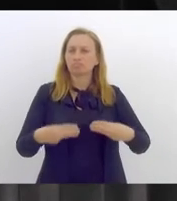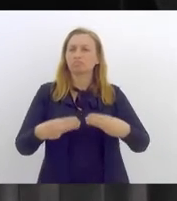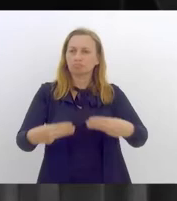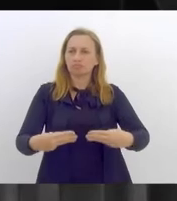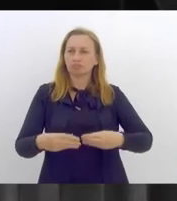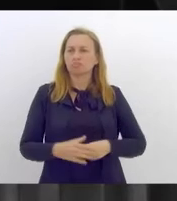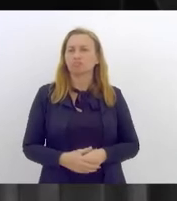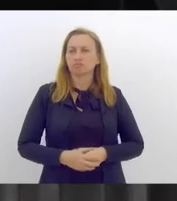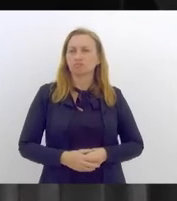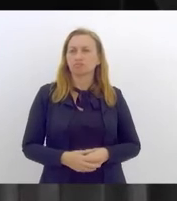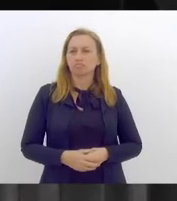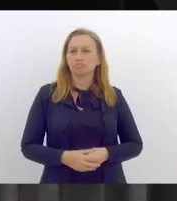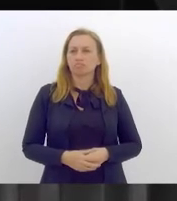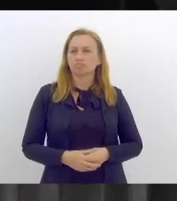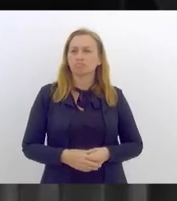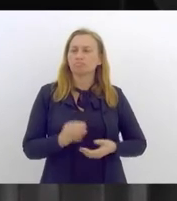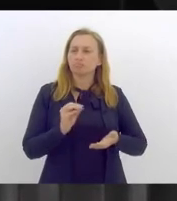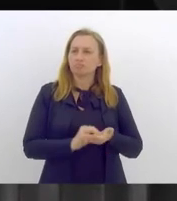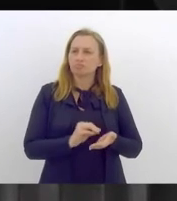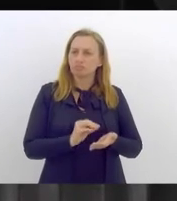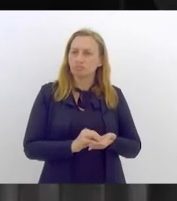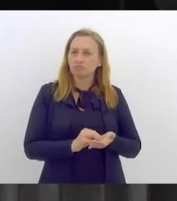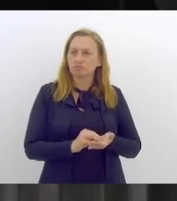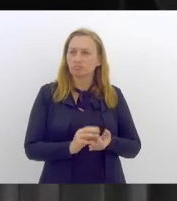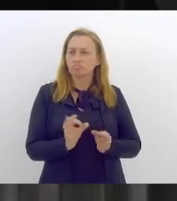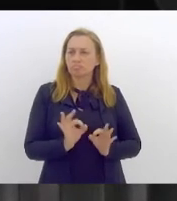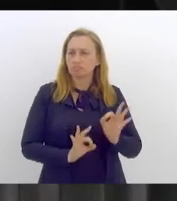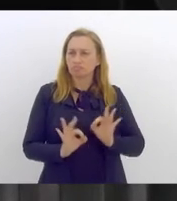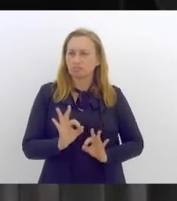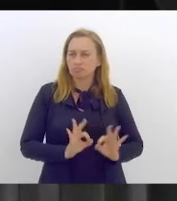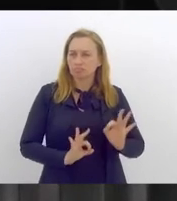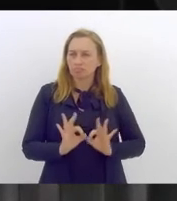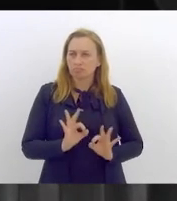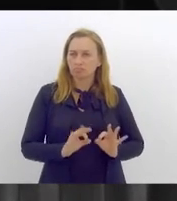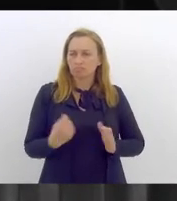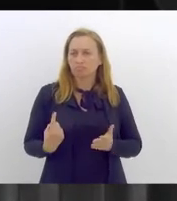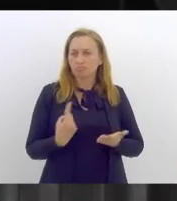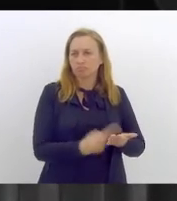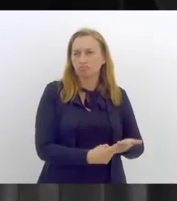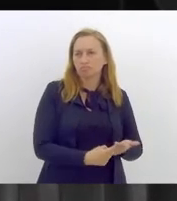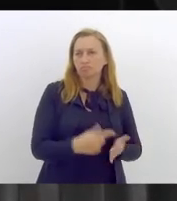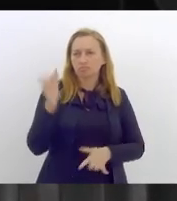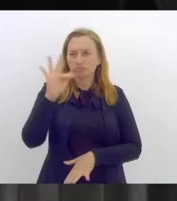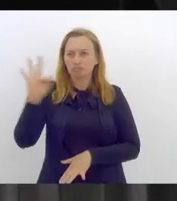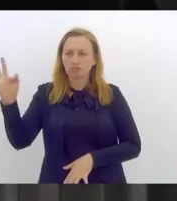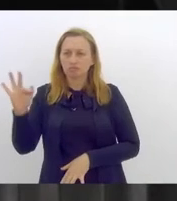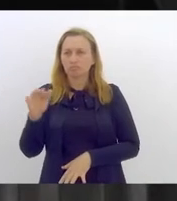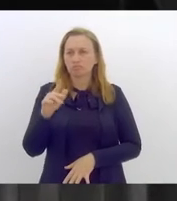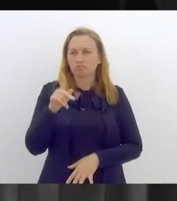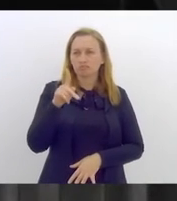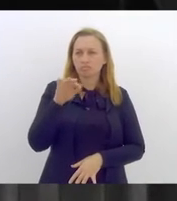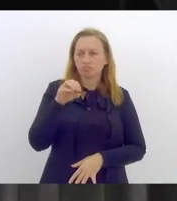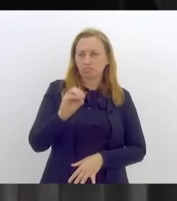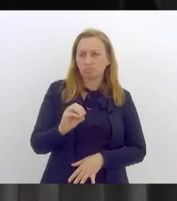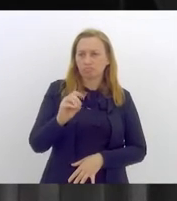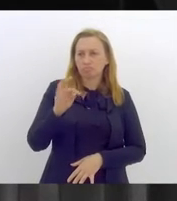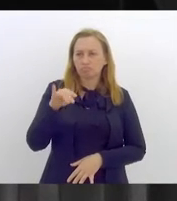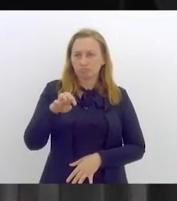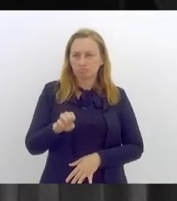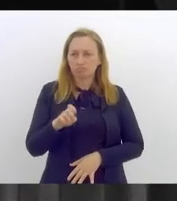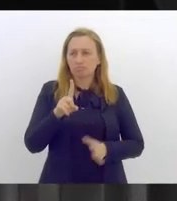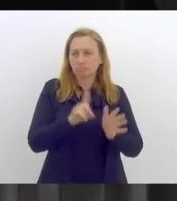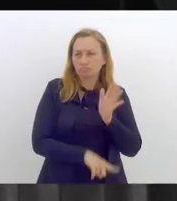né, o desorganizador do Pacto Federativo, Paulo Guedes, né, reduzindo o ICMS